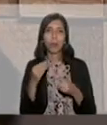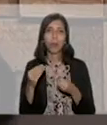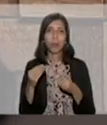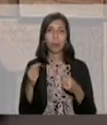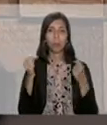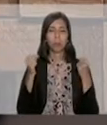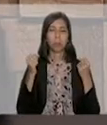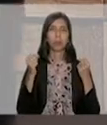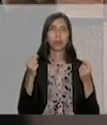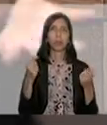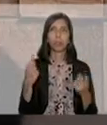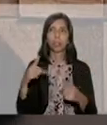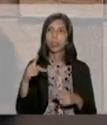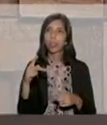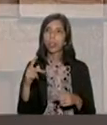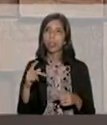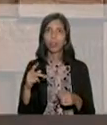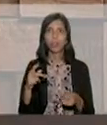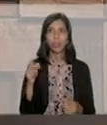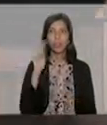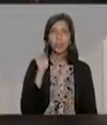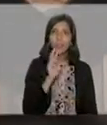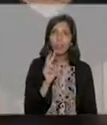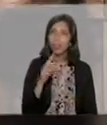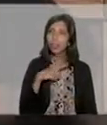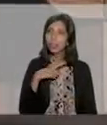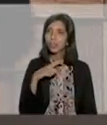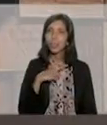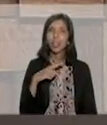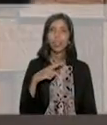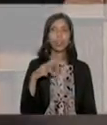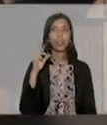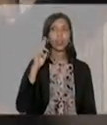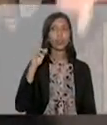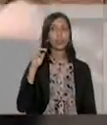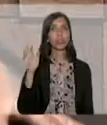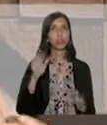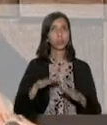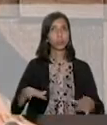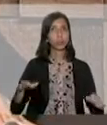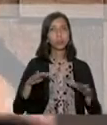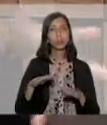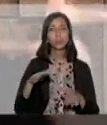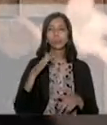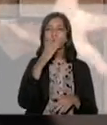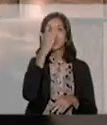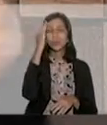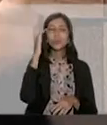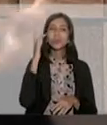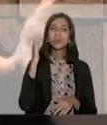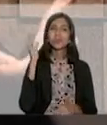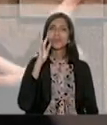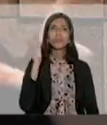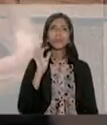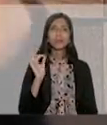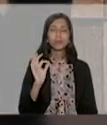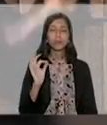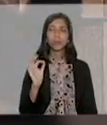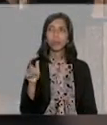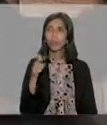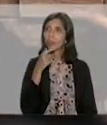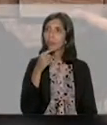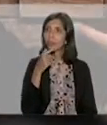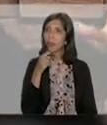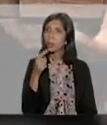poderes, né? Hoje em dia se vende onde o mercado é o dono de tudo. As pessoas não, o público não entendia que um